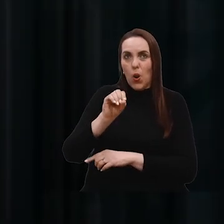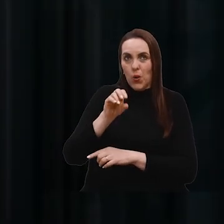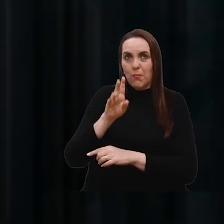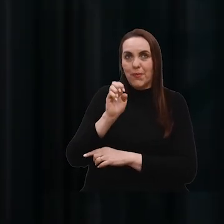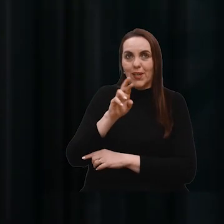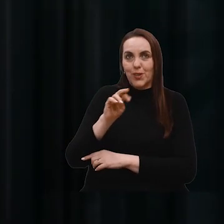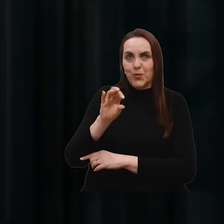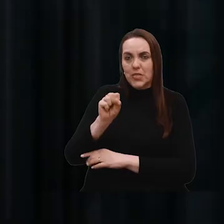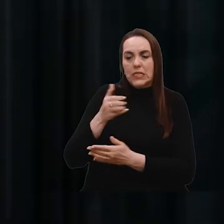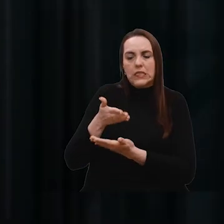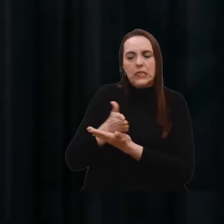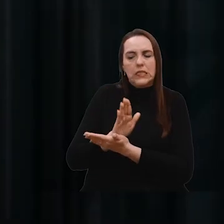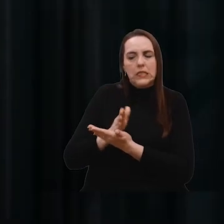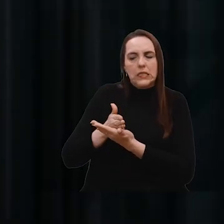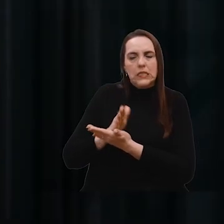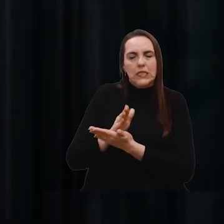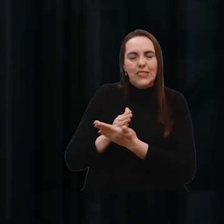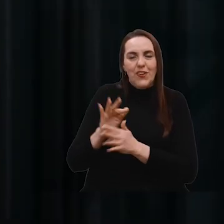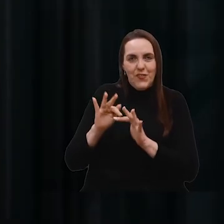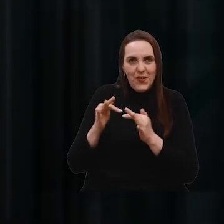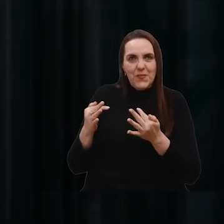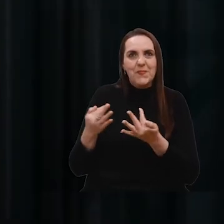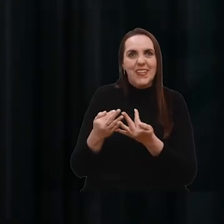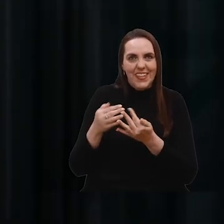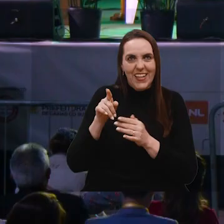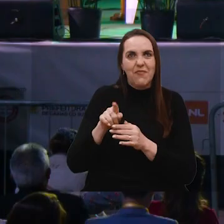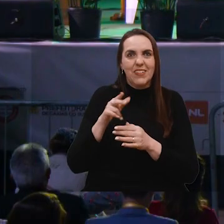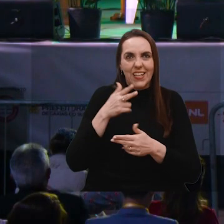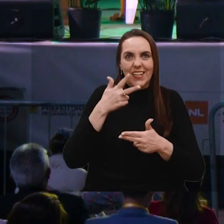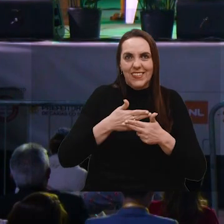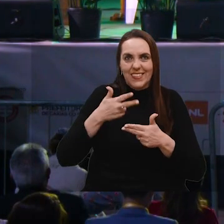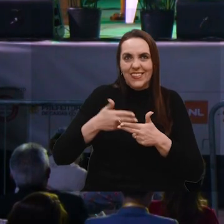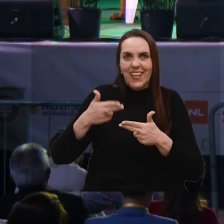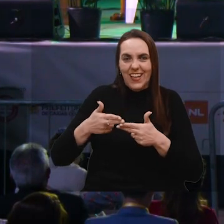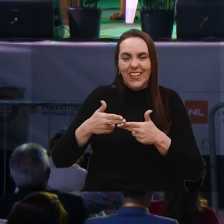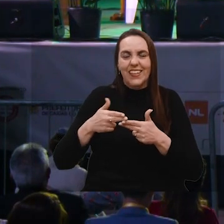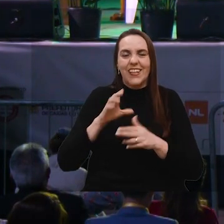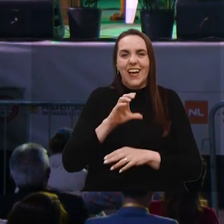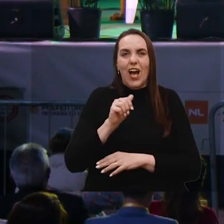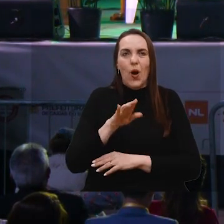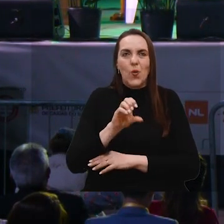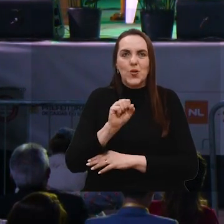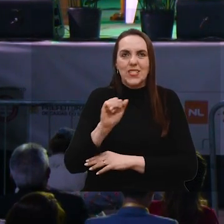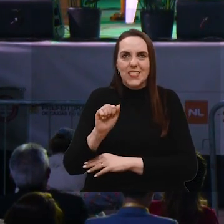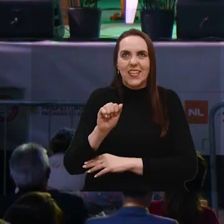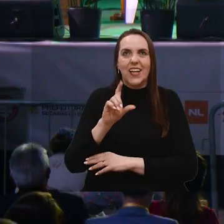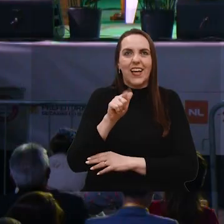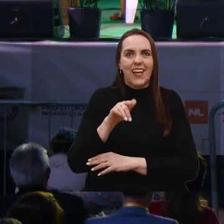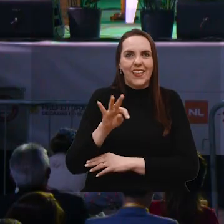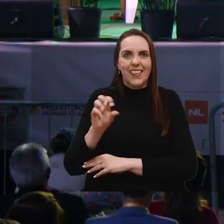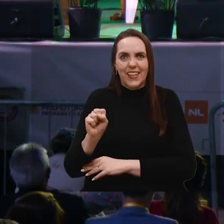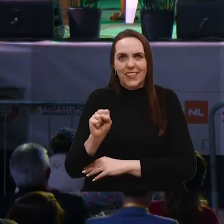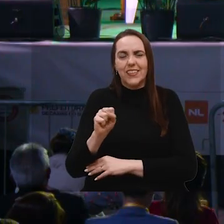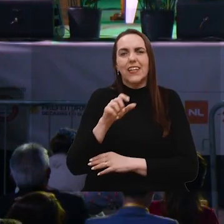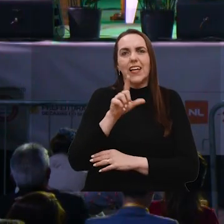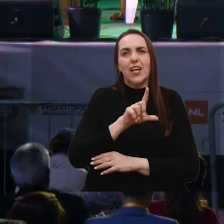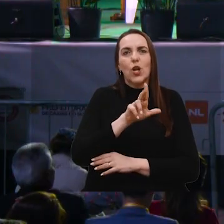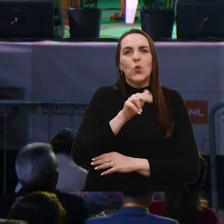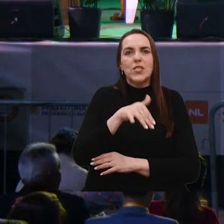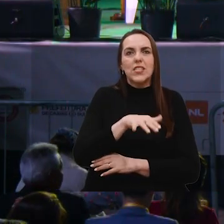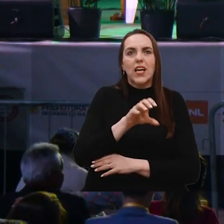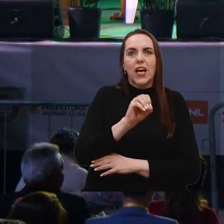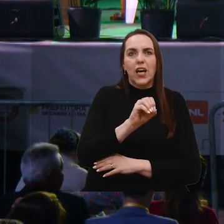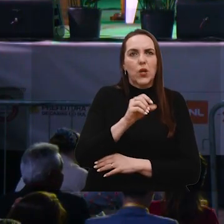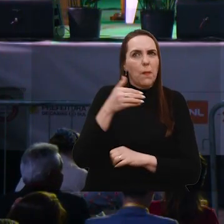Paulo Bertucci, quanto nós incomodamos essa família para fazer a nossa websérie Caos e Gaitas. Então, Luciano Balém,